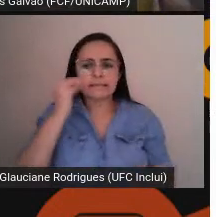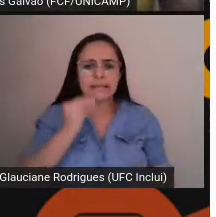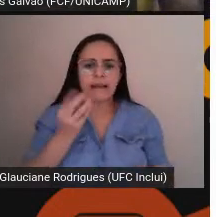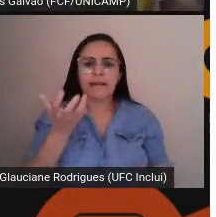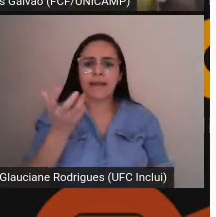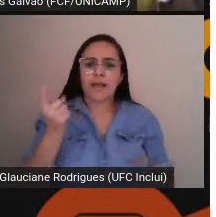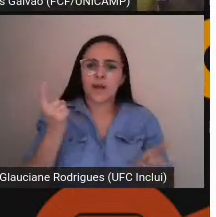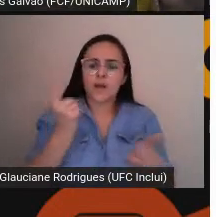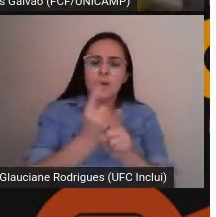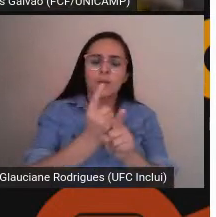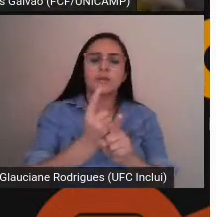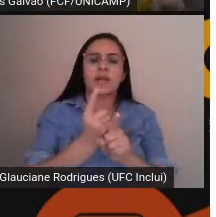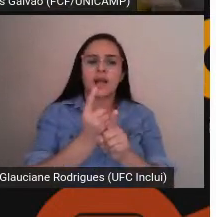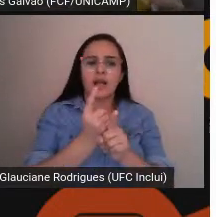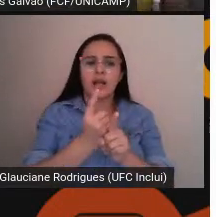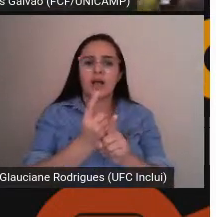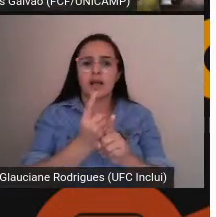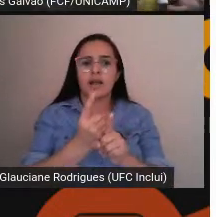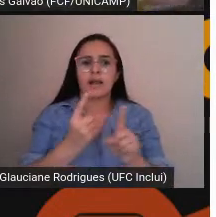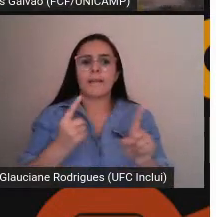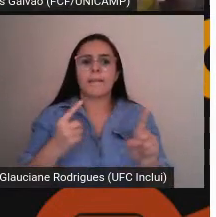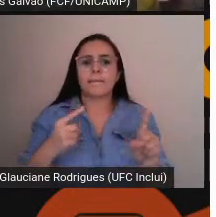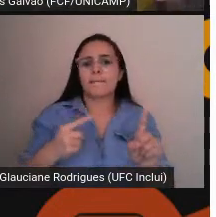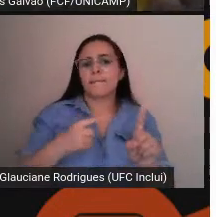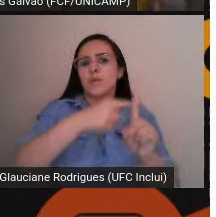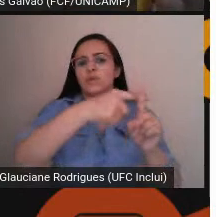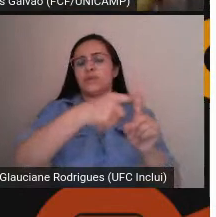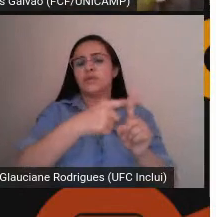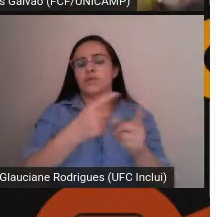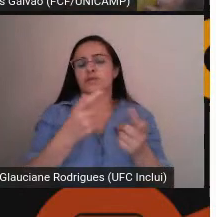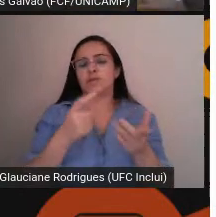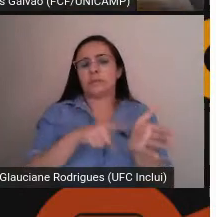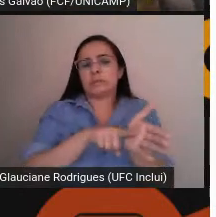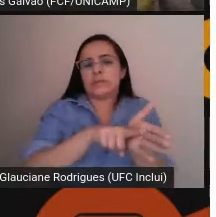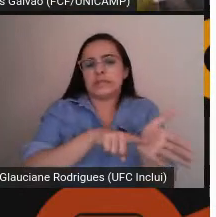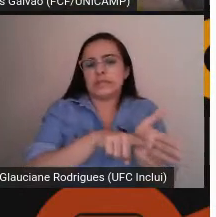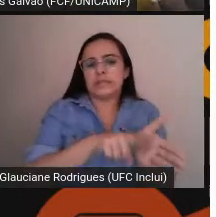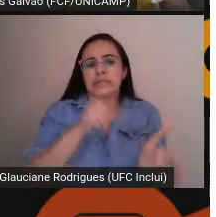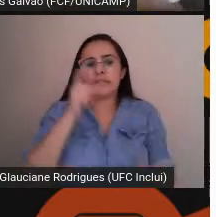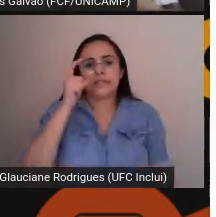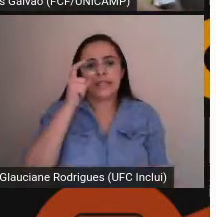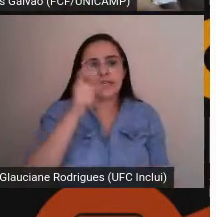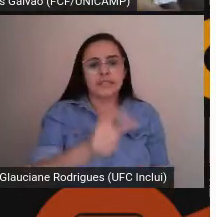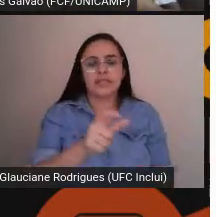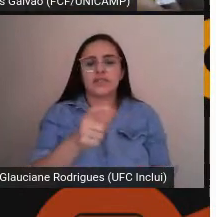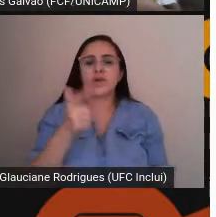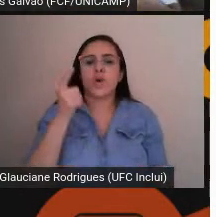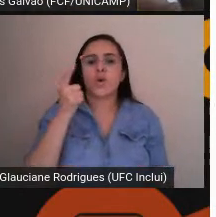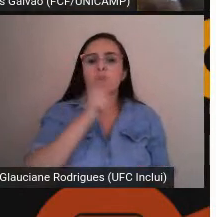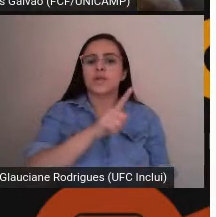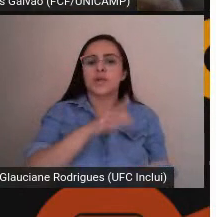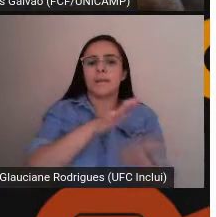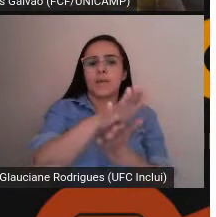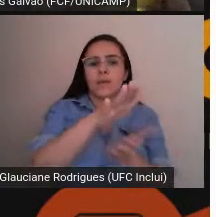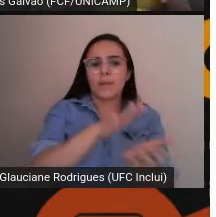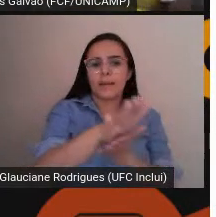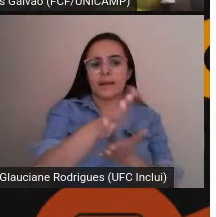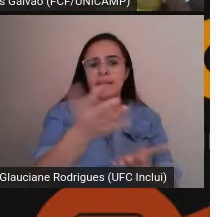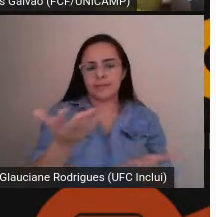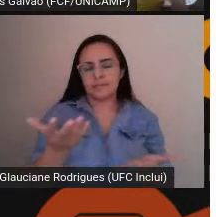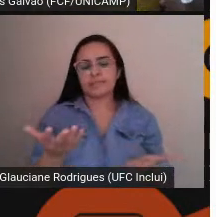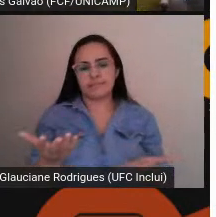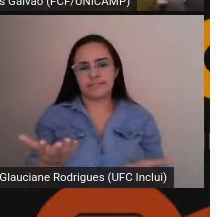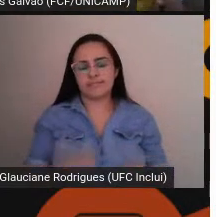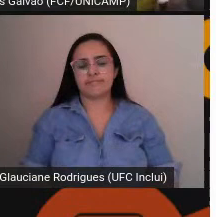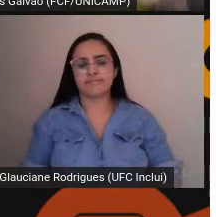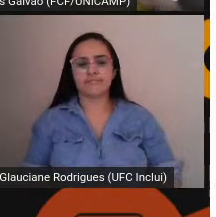valorzinho para eu ter uma pesquisa mais interessante, que consiga publicar mais rápido, enfim. E uma